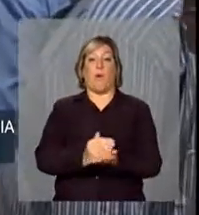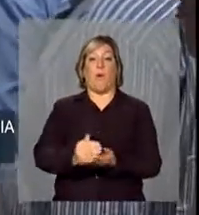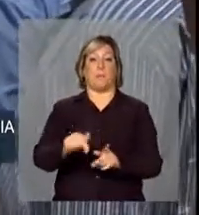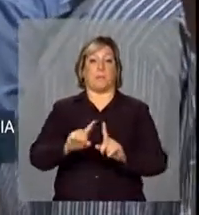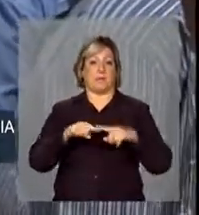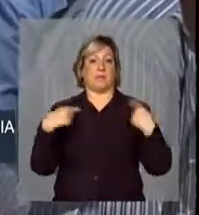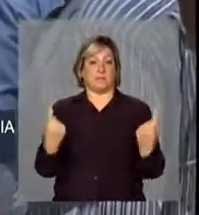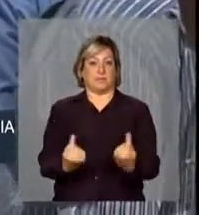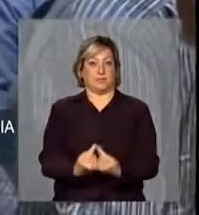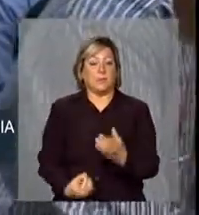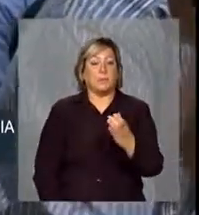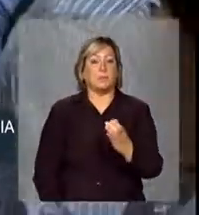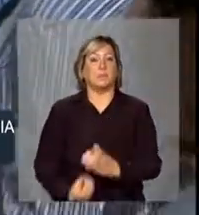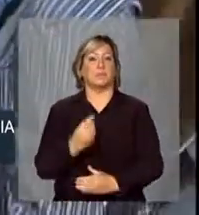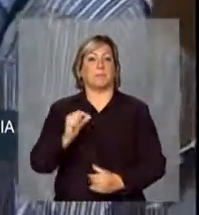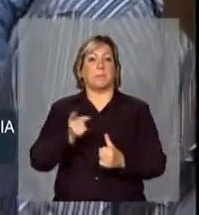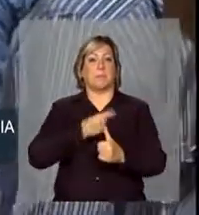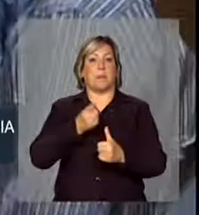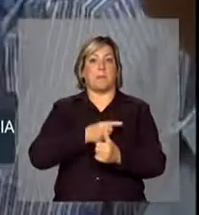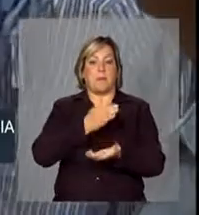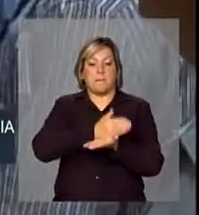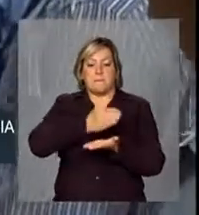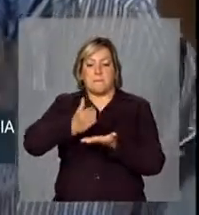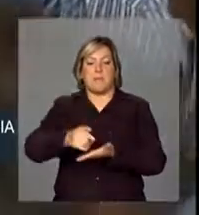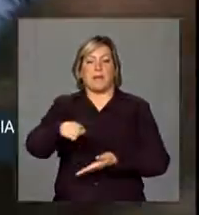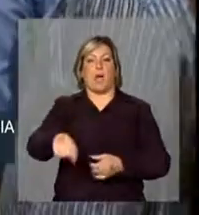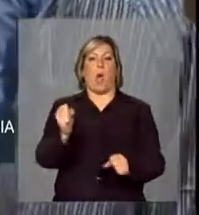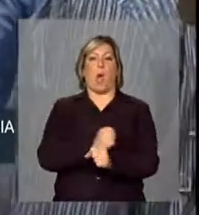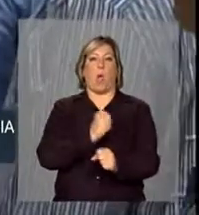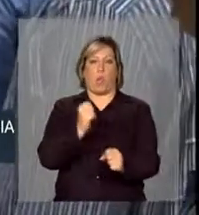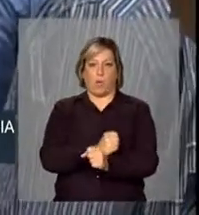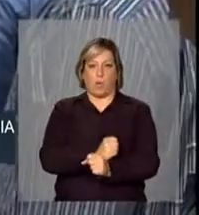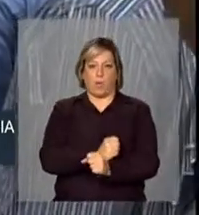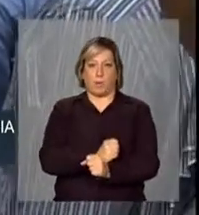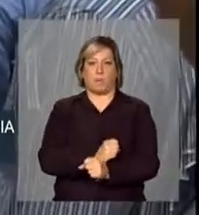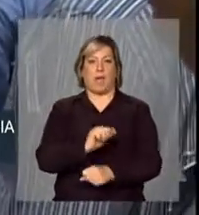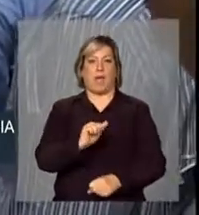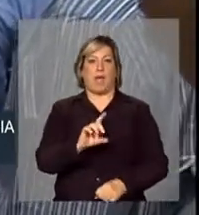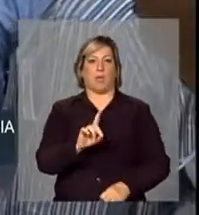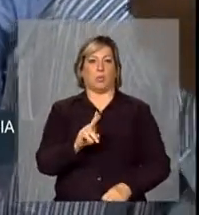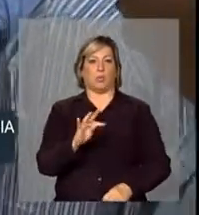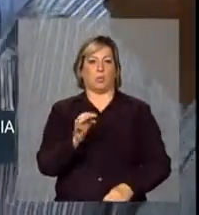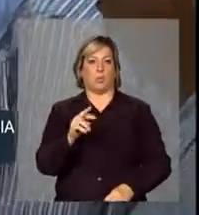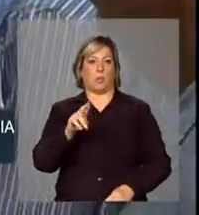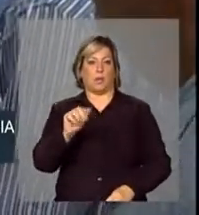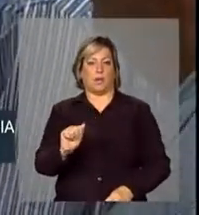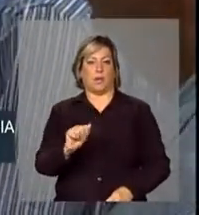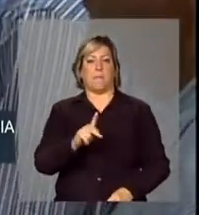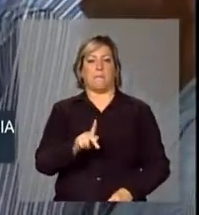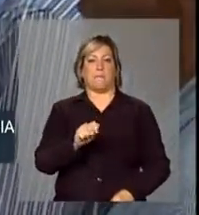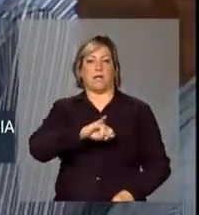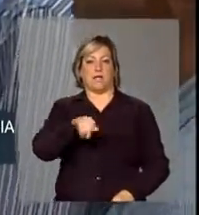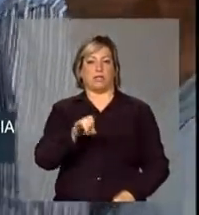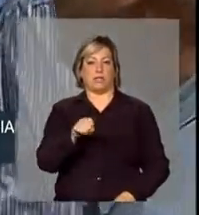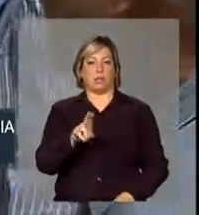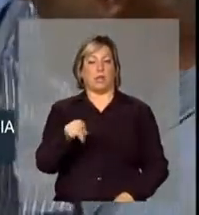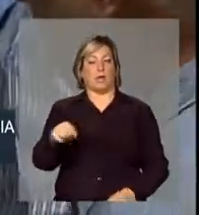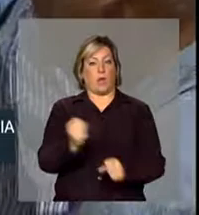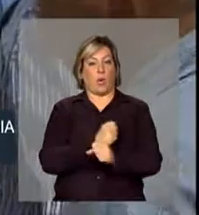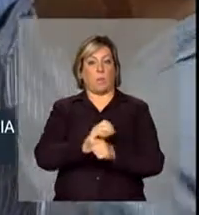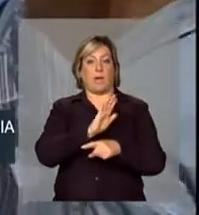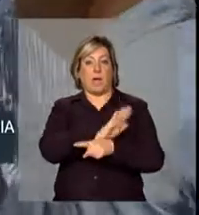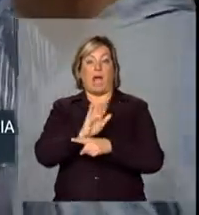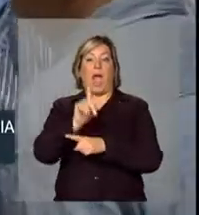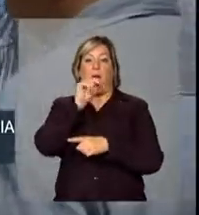cerimônia de inauguração do primeiro trecho do sistema adutor do pageu que é uma obra voltada para